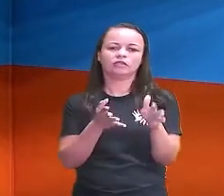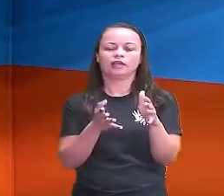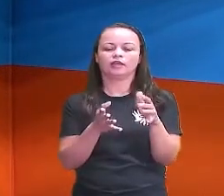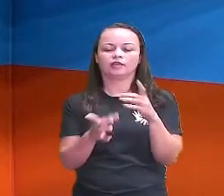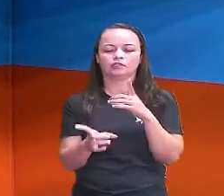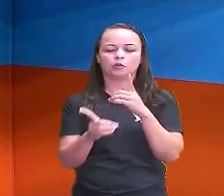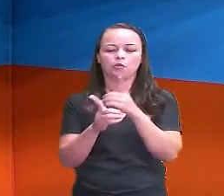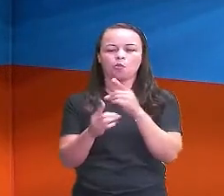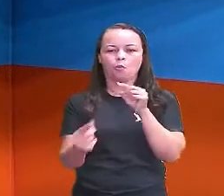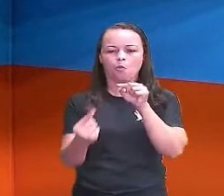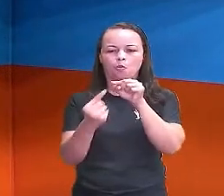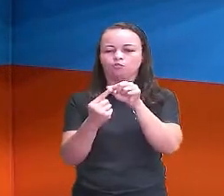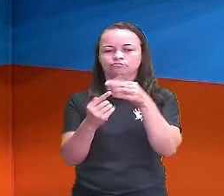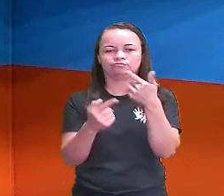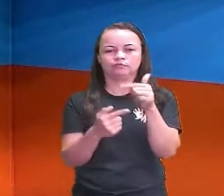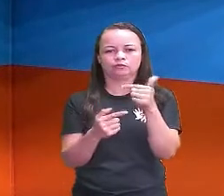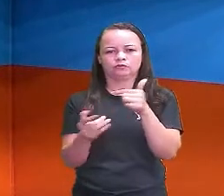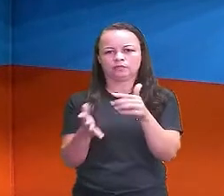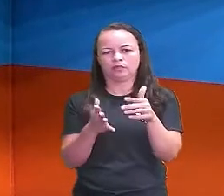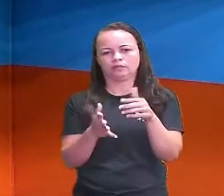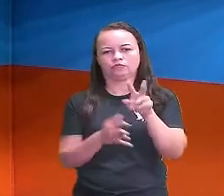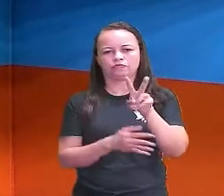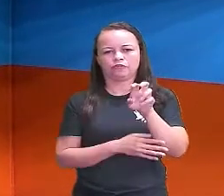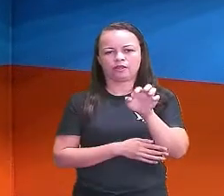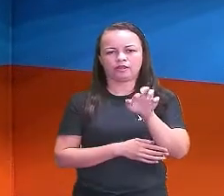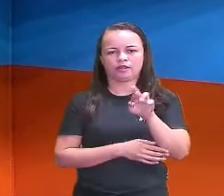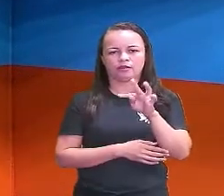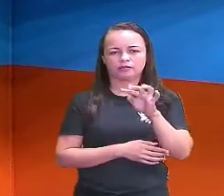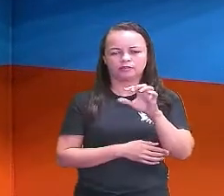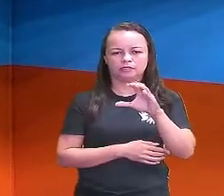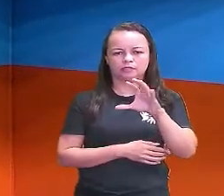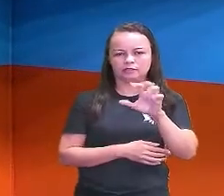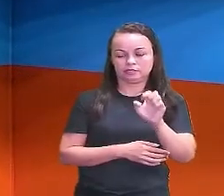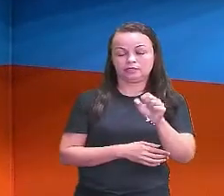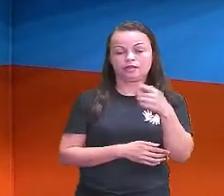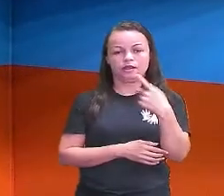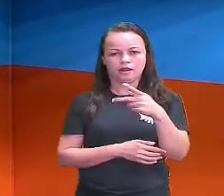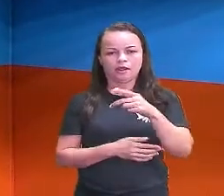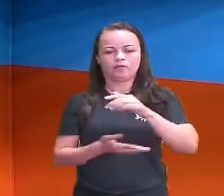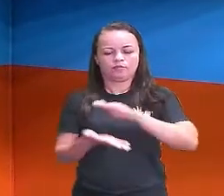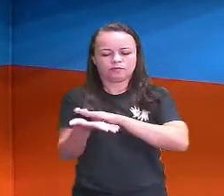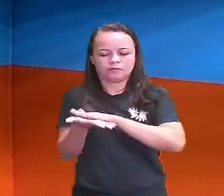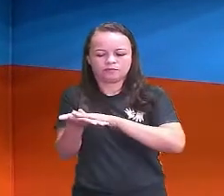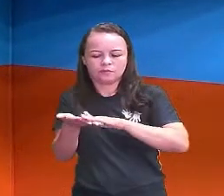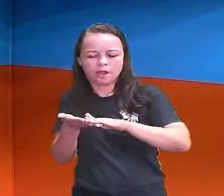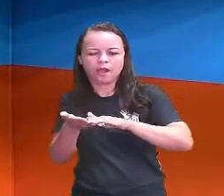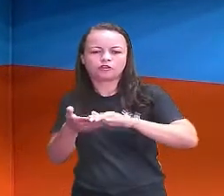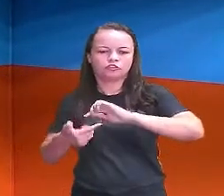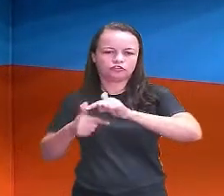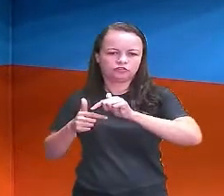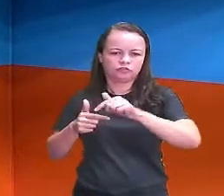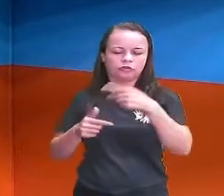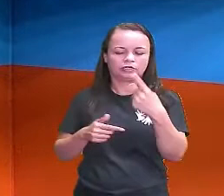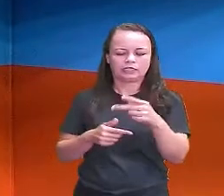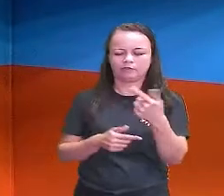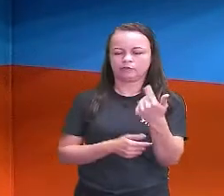então ele não vai ter vértices, tá? Então, o círculo é uma das figuras geométricas planas que não vai ter vértices,